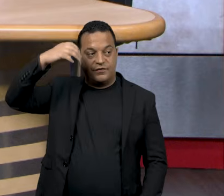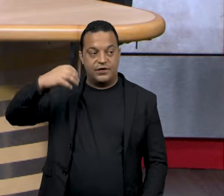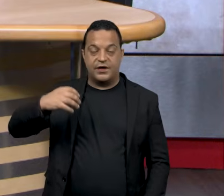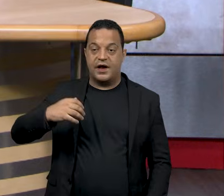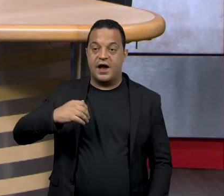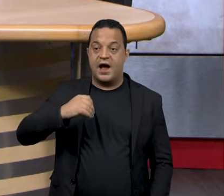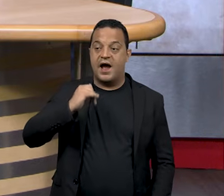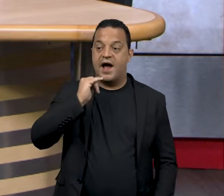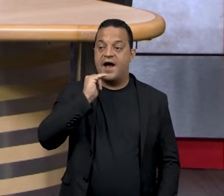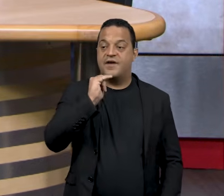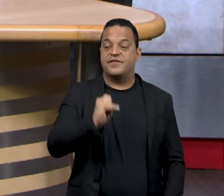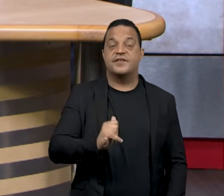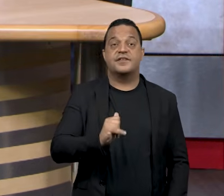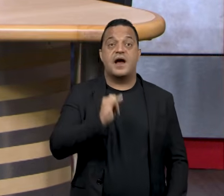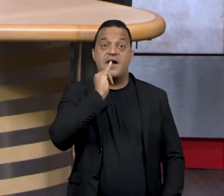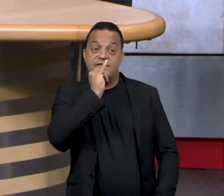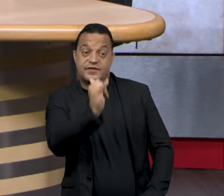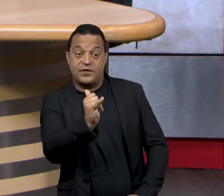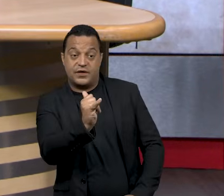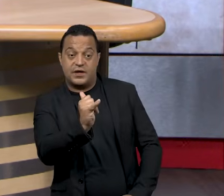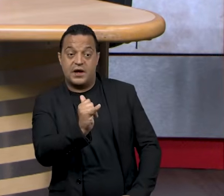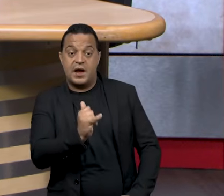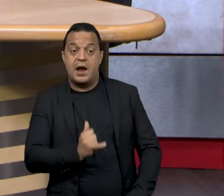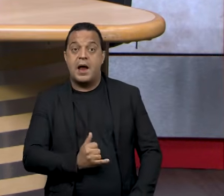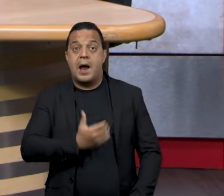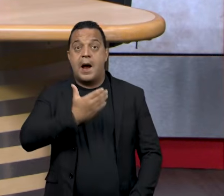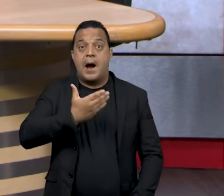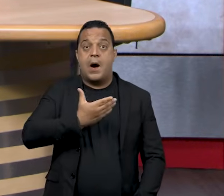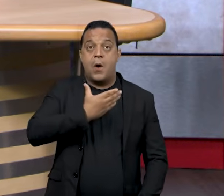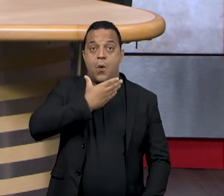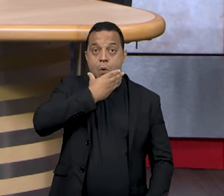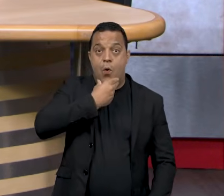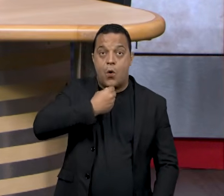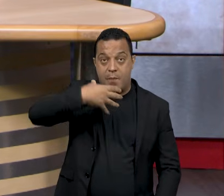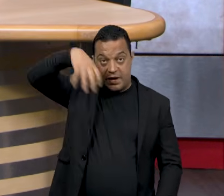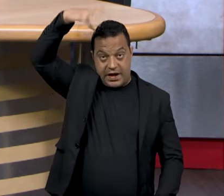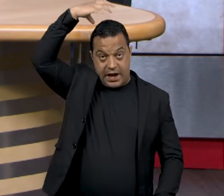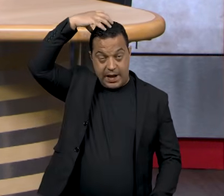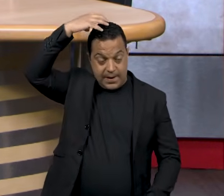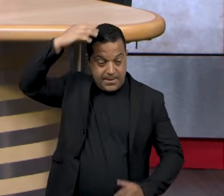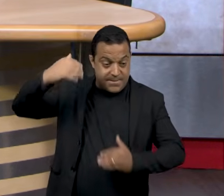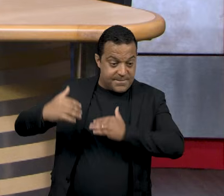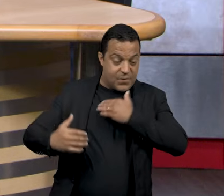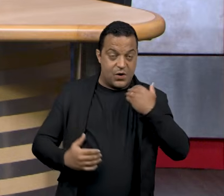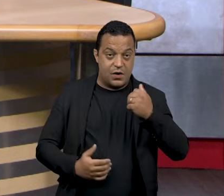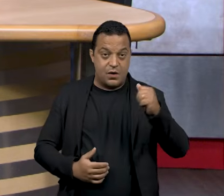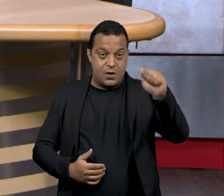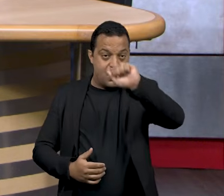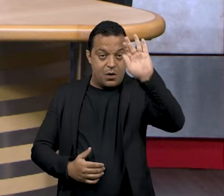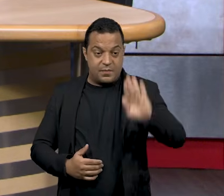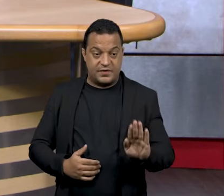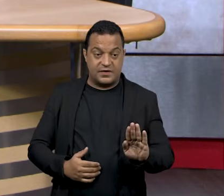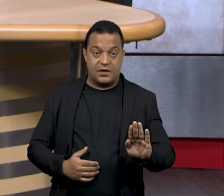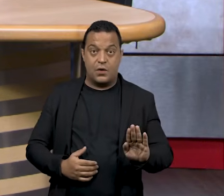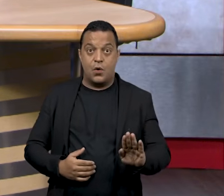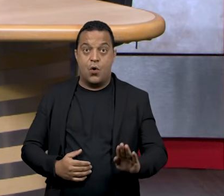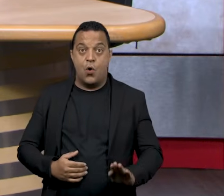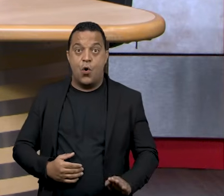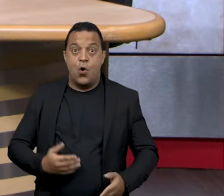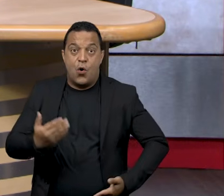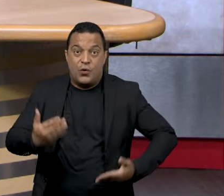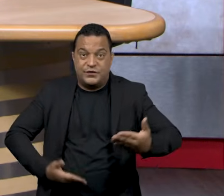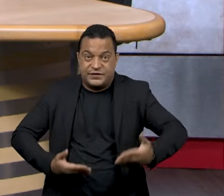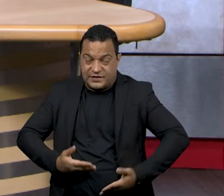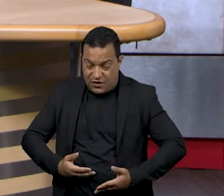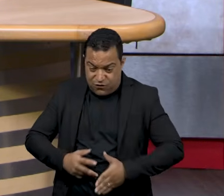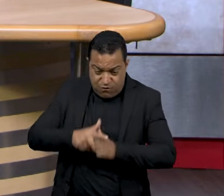de Absalão. Isso. Mas ele foi afoito, ele foi imprudente, ele queria dar a notícia e